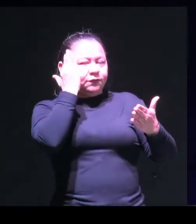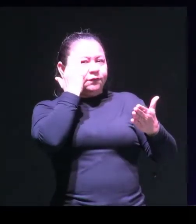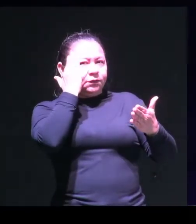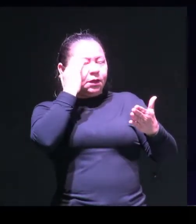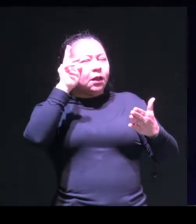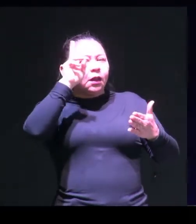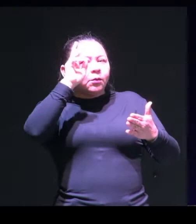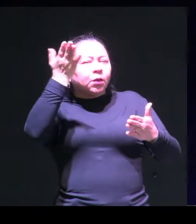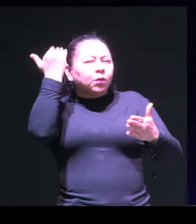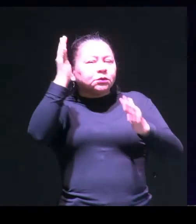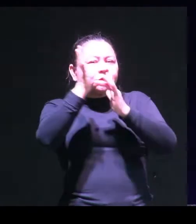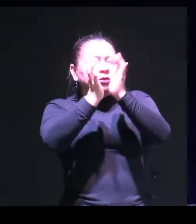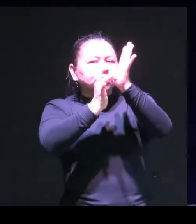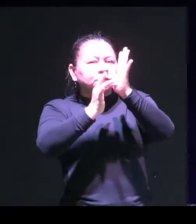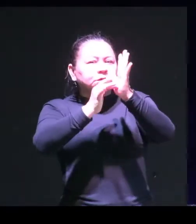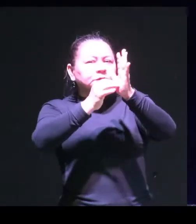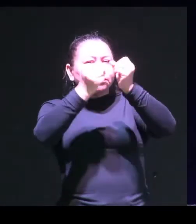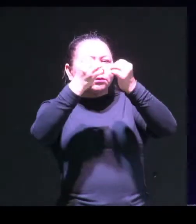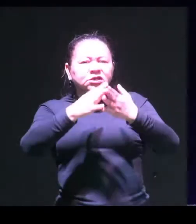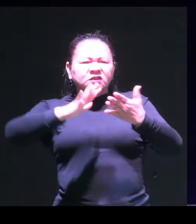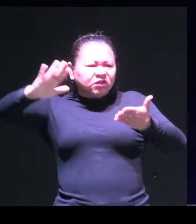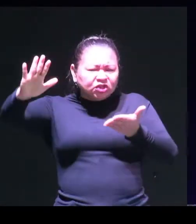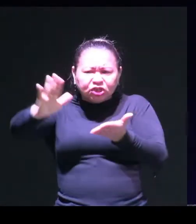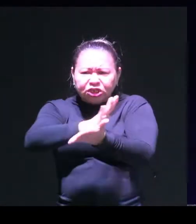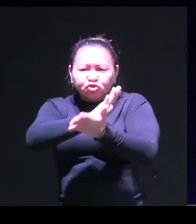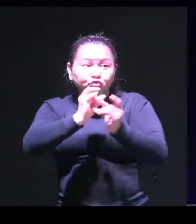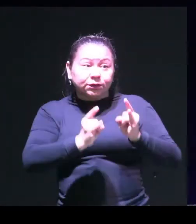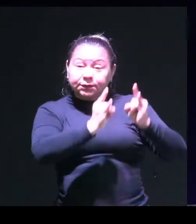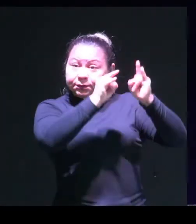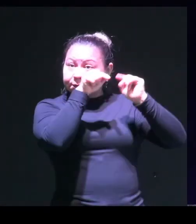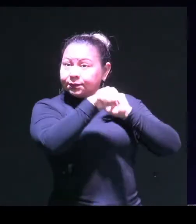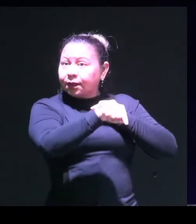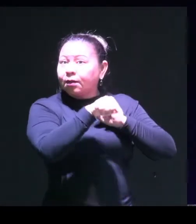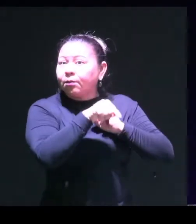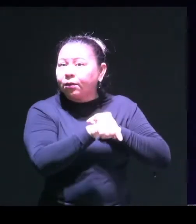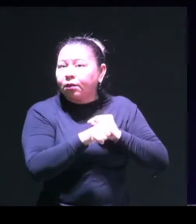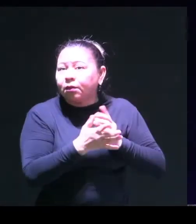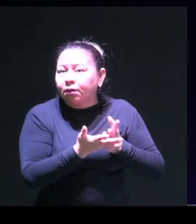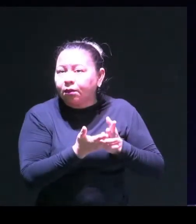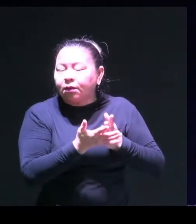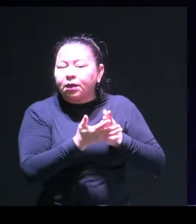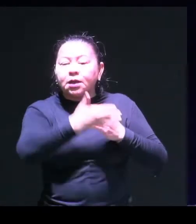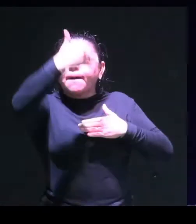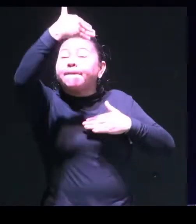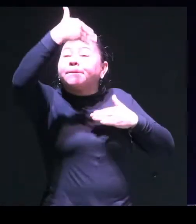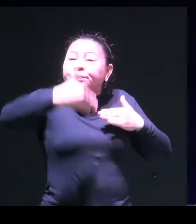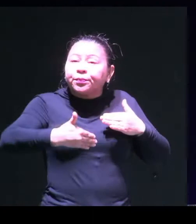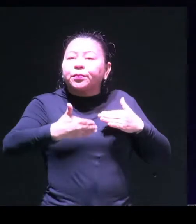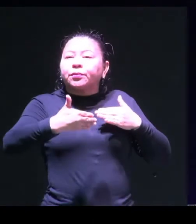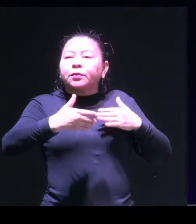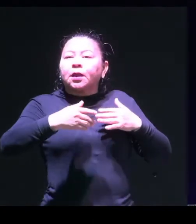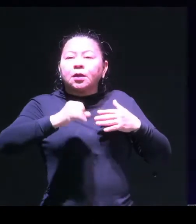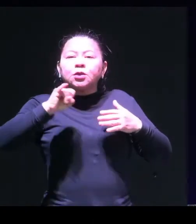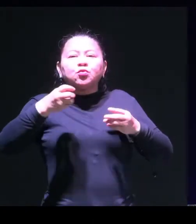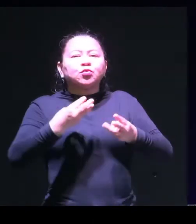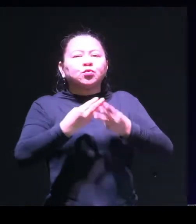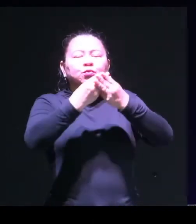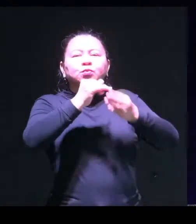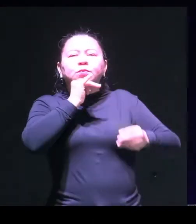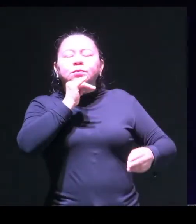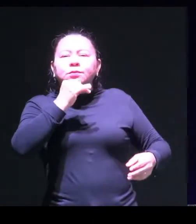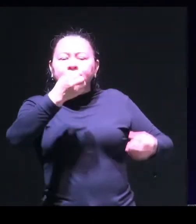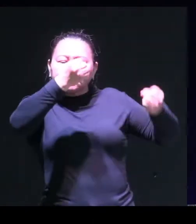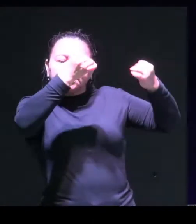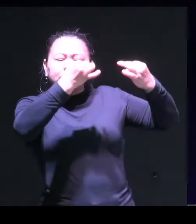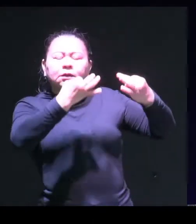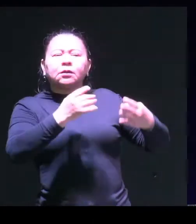Lembra que quando Jesus disse, destruam esse templo, que era a prova que os judeus falaram, queria saber se ele era filho